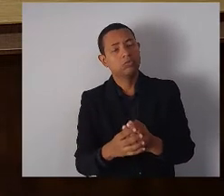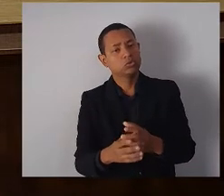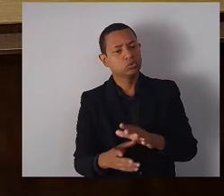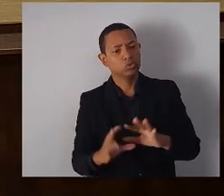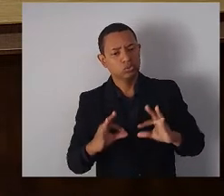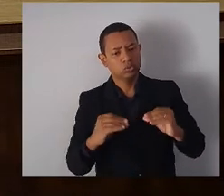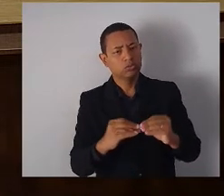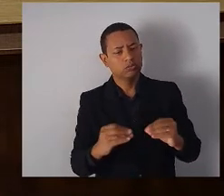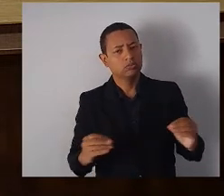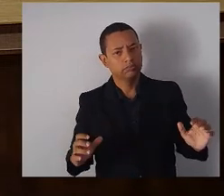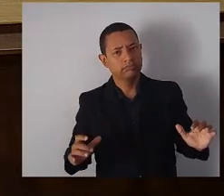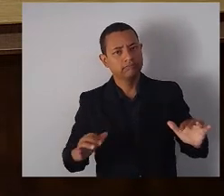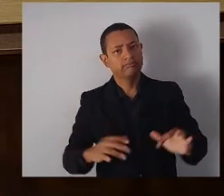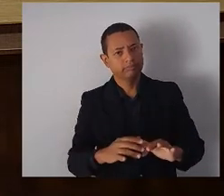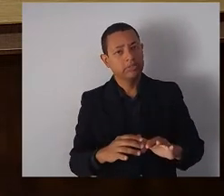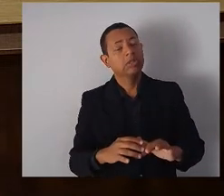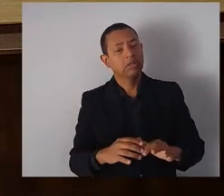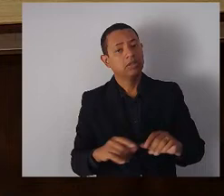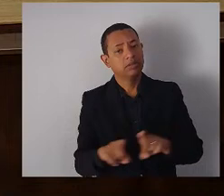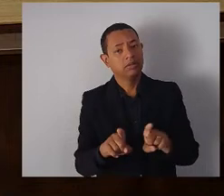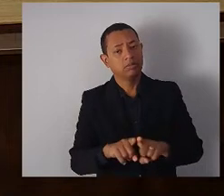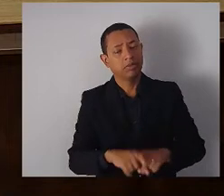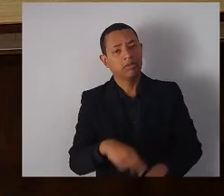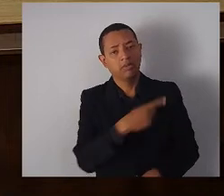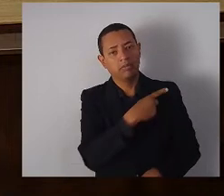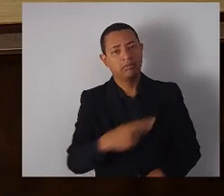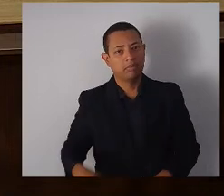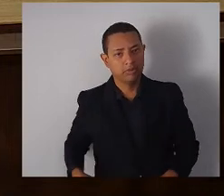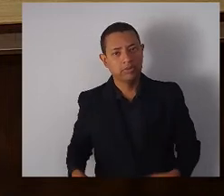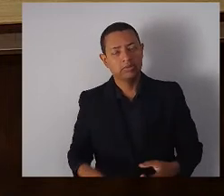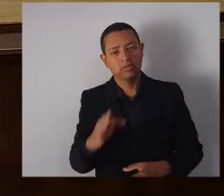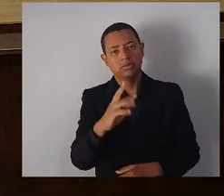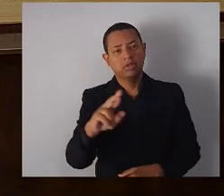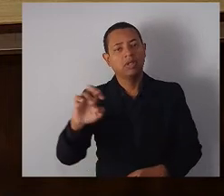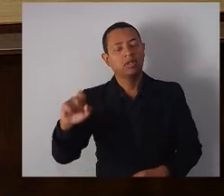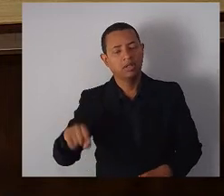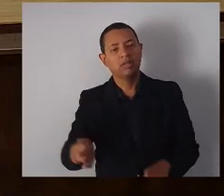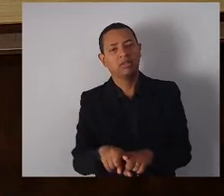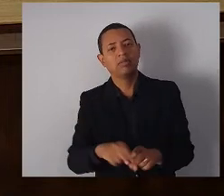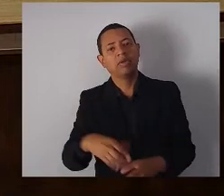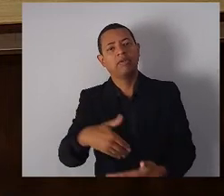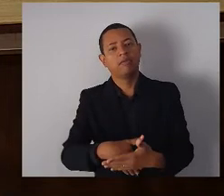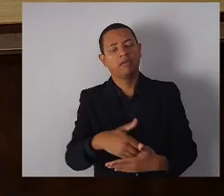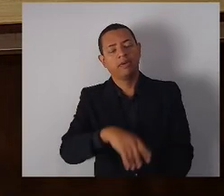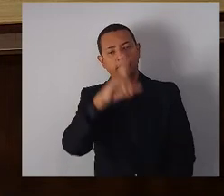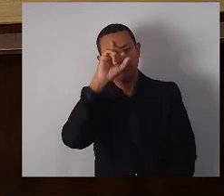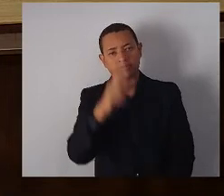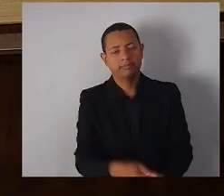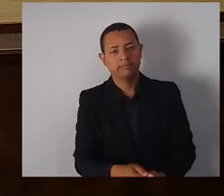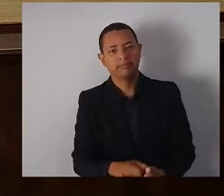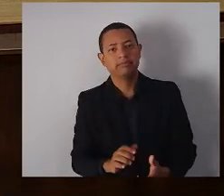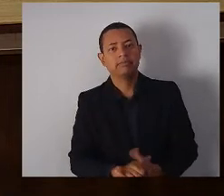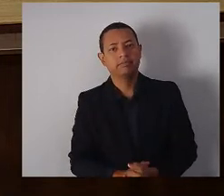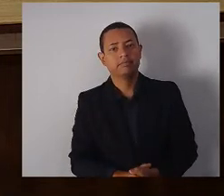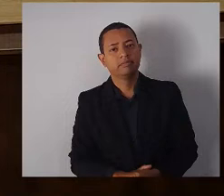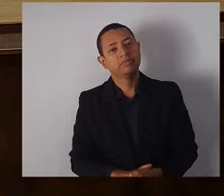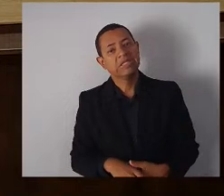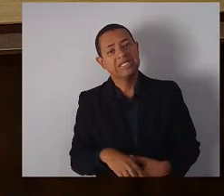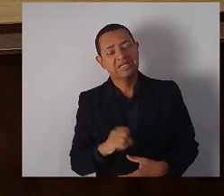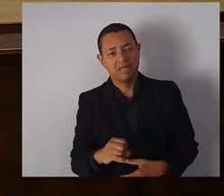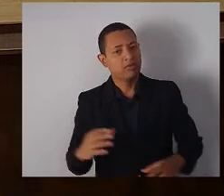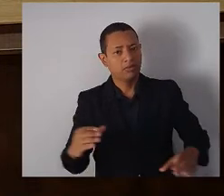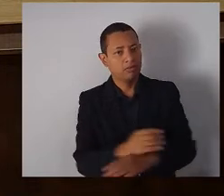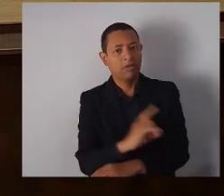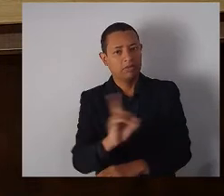plenitude, inclusive com a votação do presidente do tribunal. O quórum simples, que não é completo, votam só os 6, o presidente